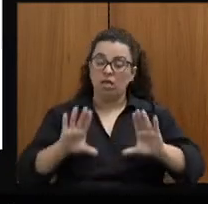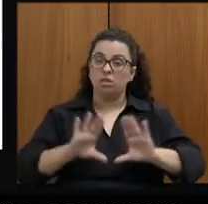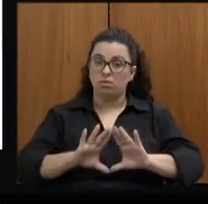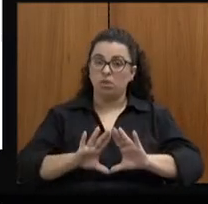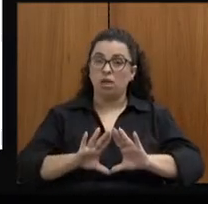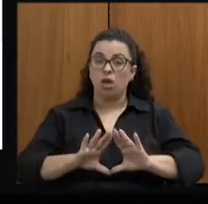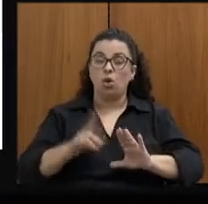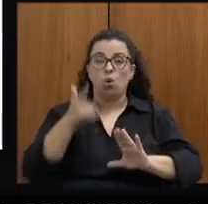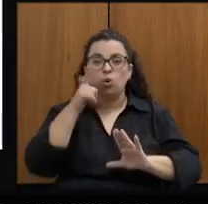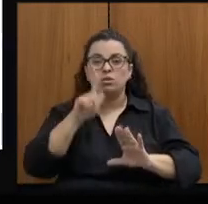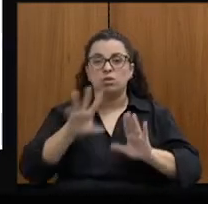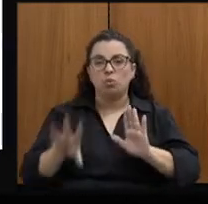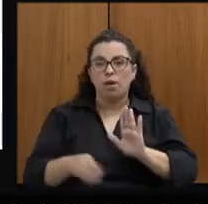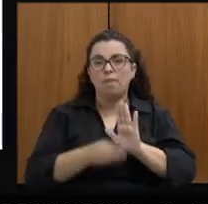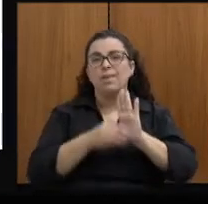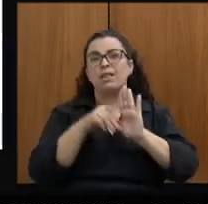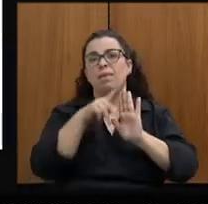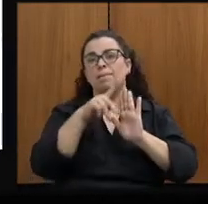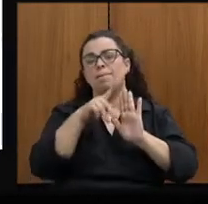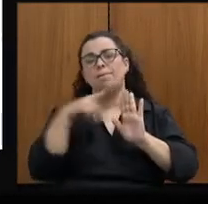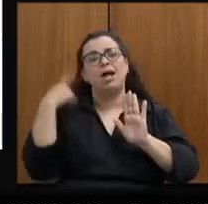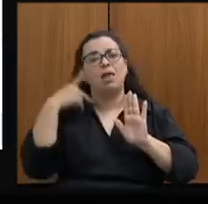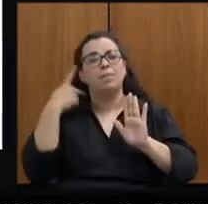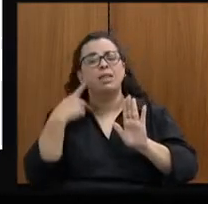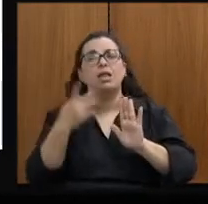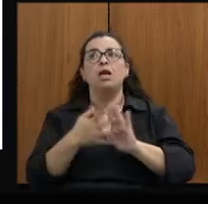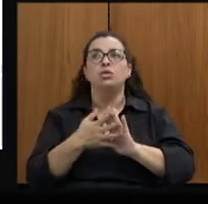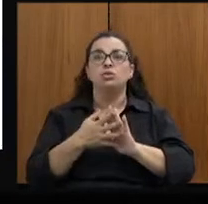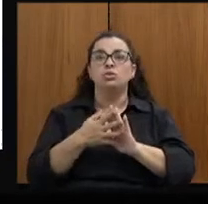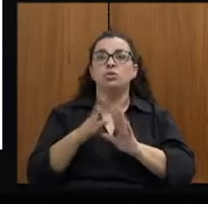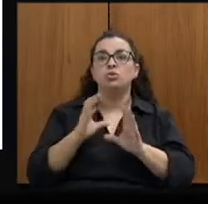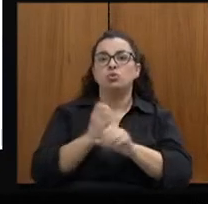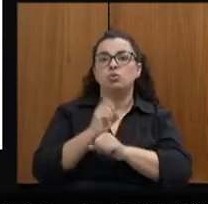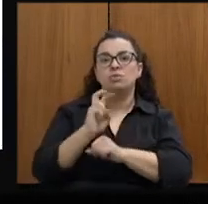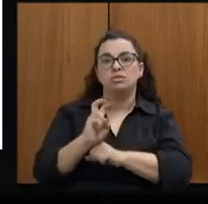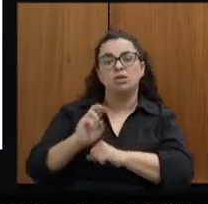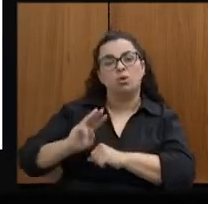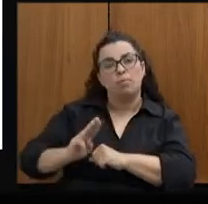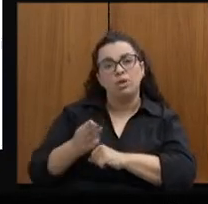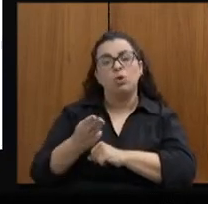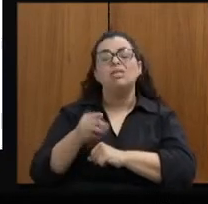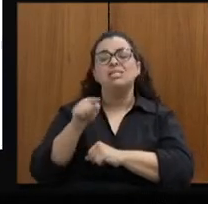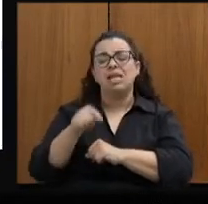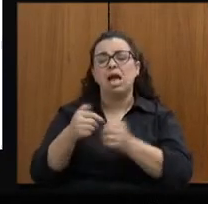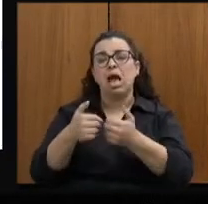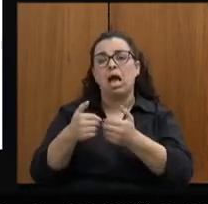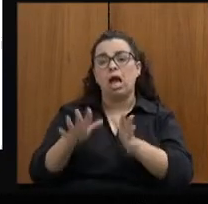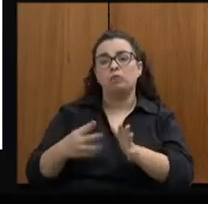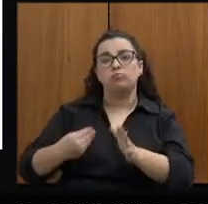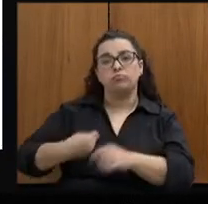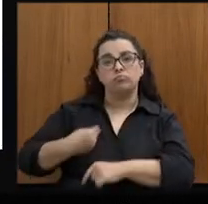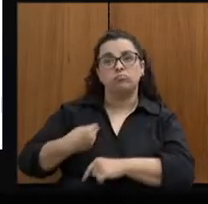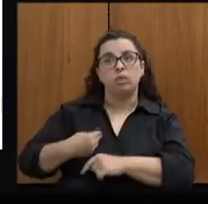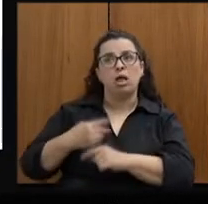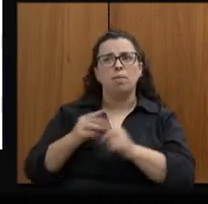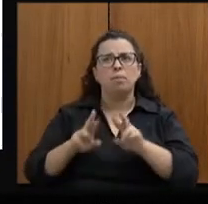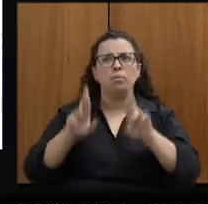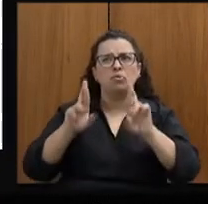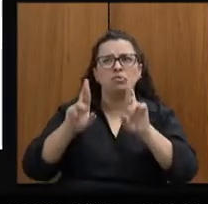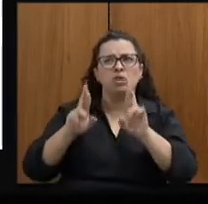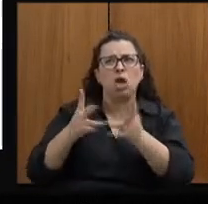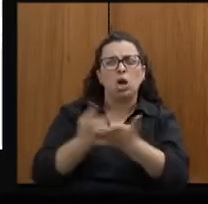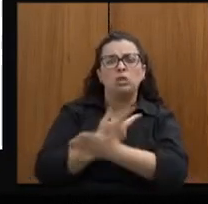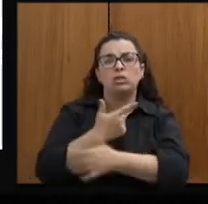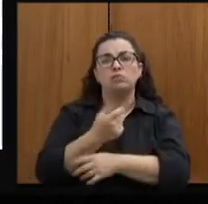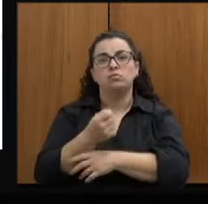emenda parlamentar de 5 milhões e a implantação está prevista para 2023. Esse centro é